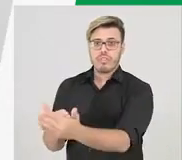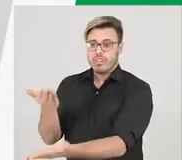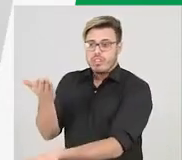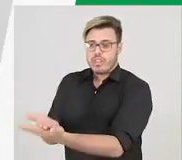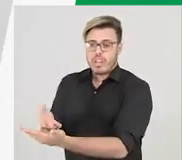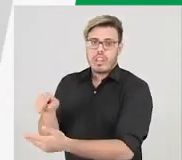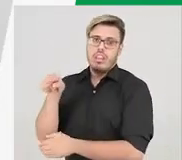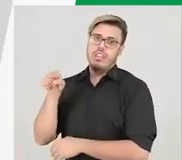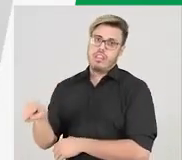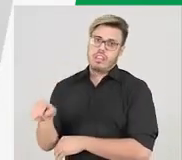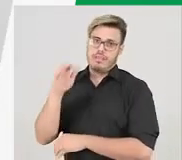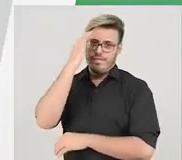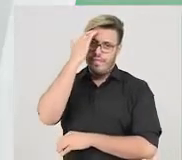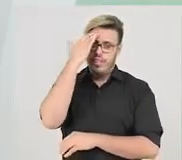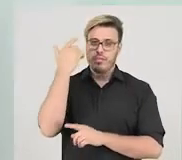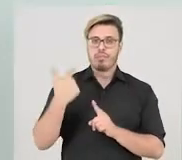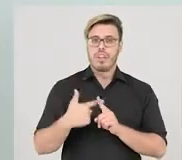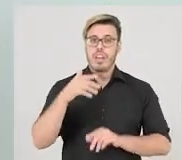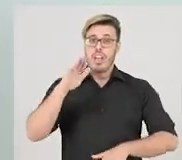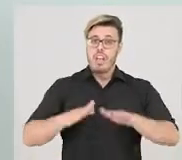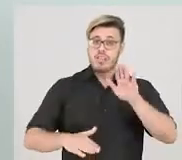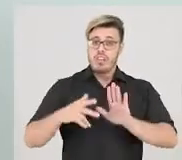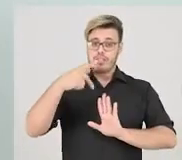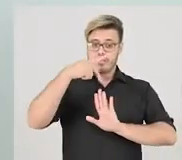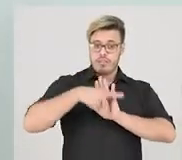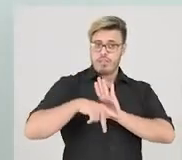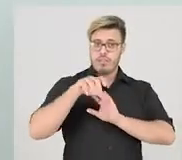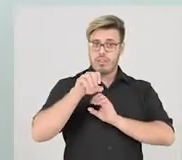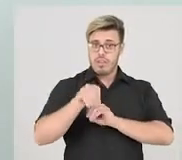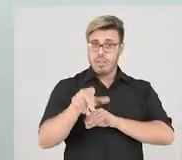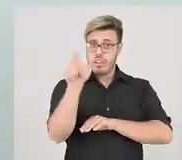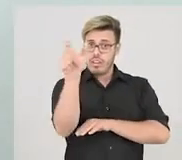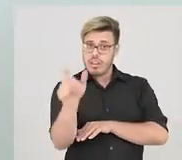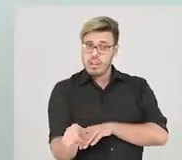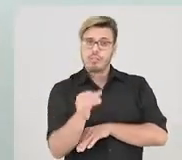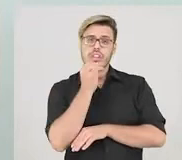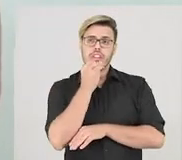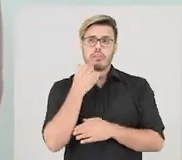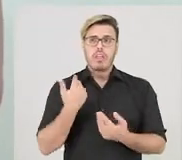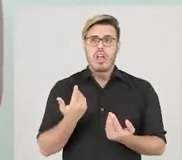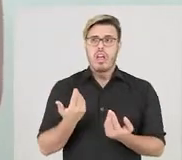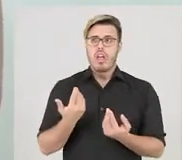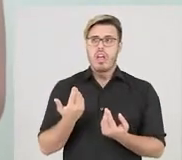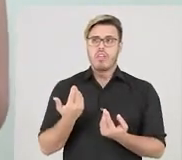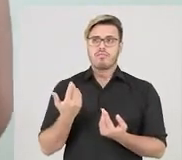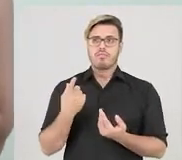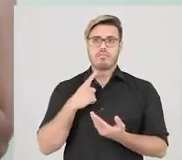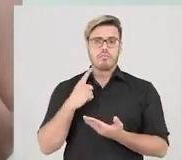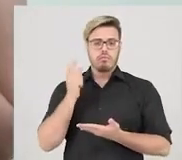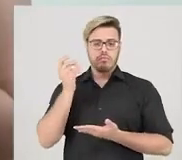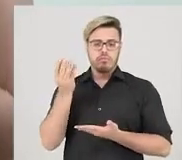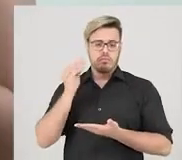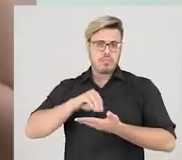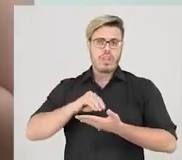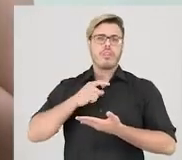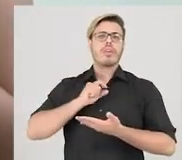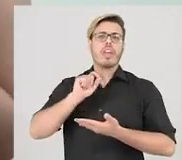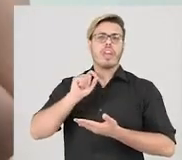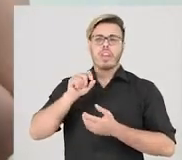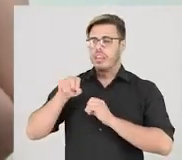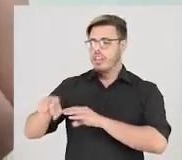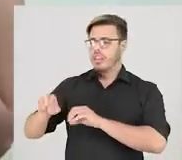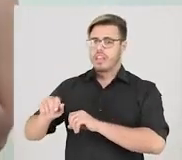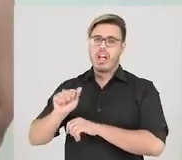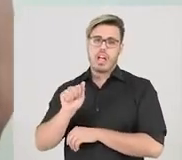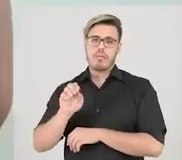nós queremos colocar que eu vou trabalhar com a alfabetização desse menino. E eu ignoro totalmente aquilo que o menino está vendo no